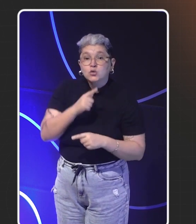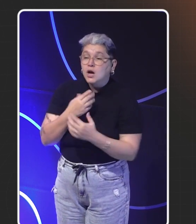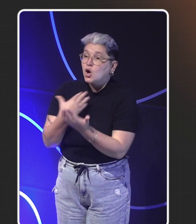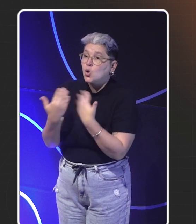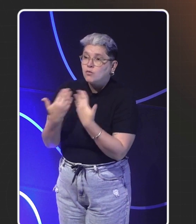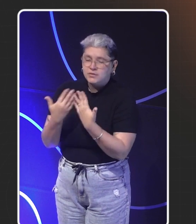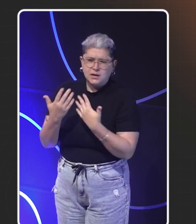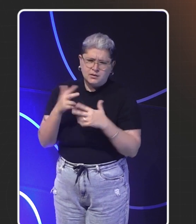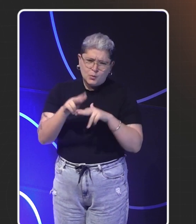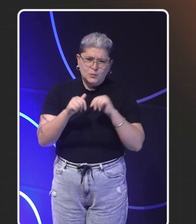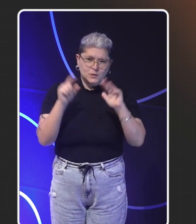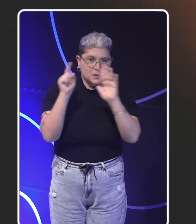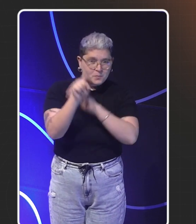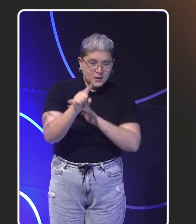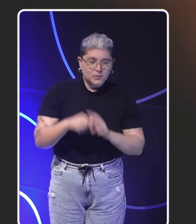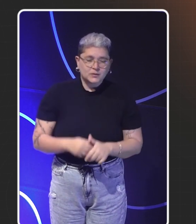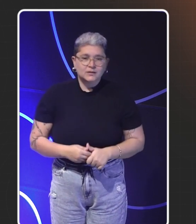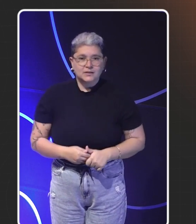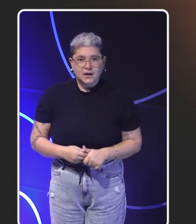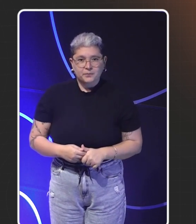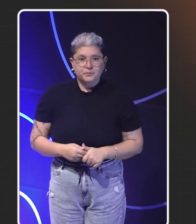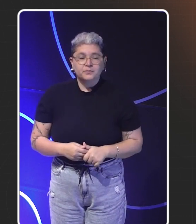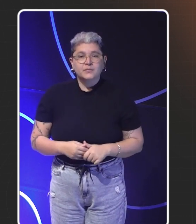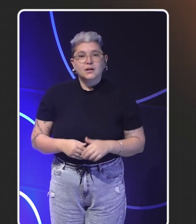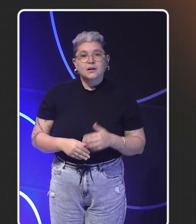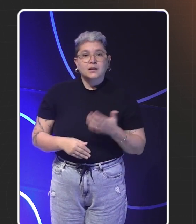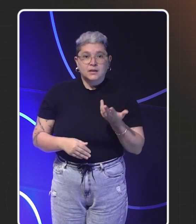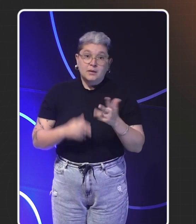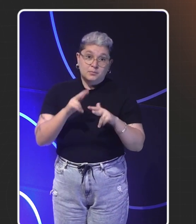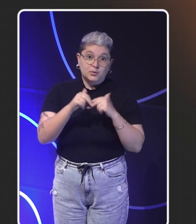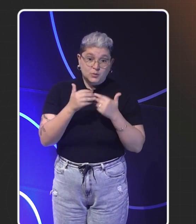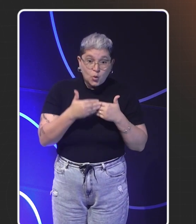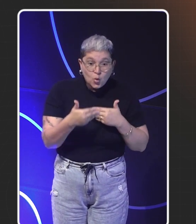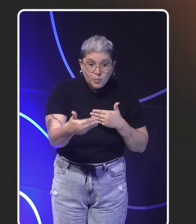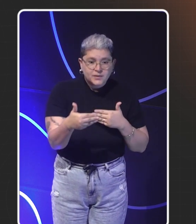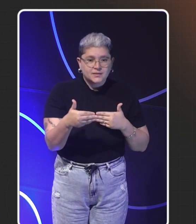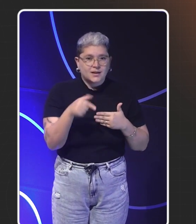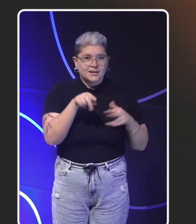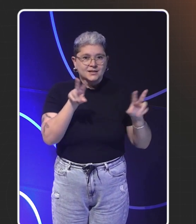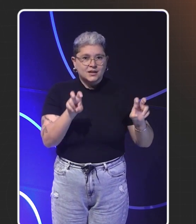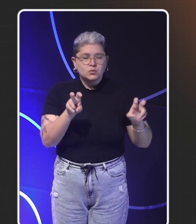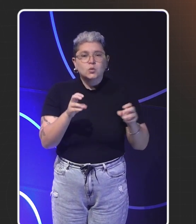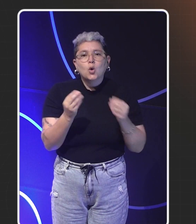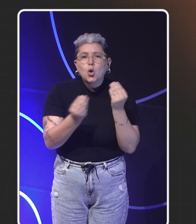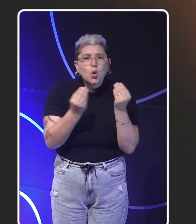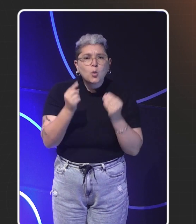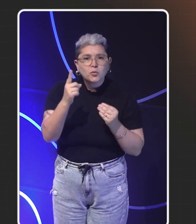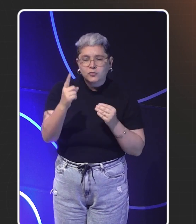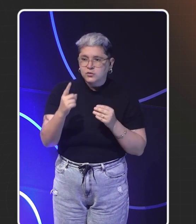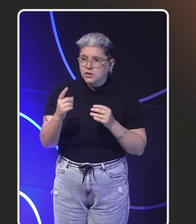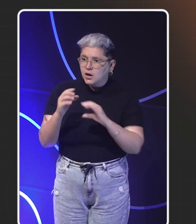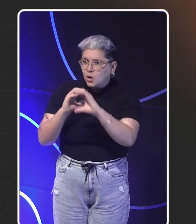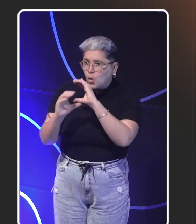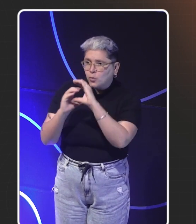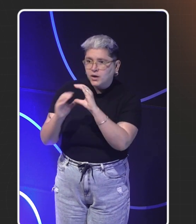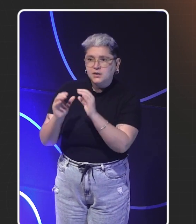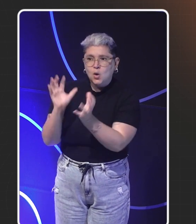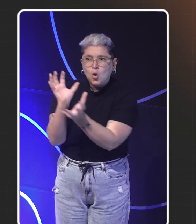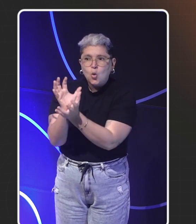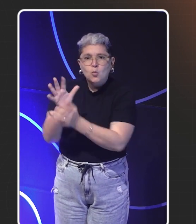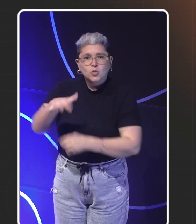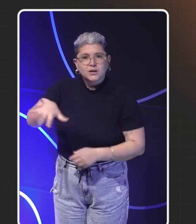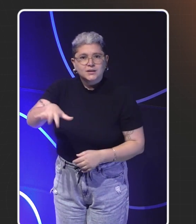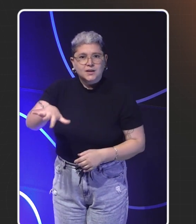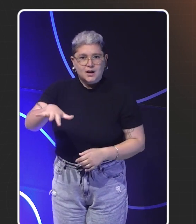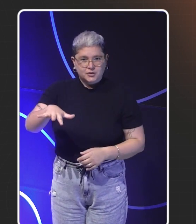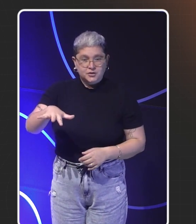aí pela Ana, que inclusive foi o motivo que puxou aqui essa conversa, como que é esse diálogo com a comunidade, como é estar perto, e como é